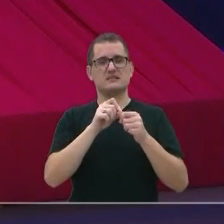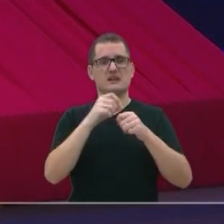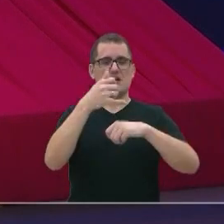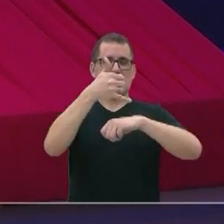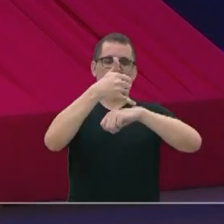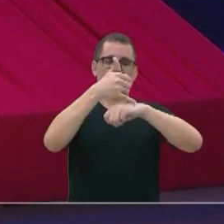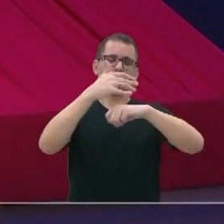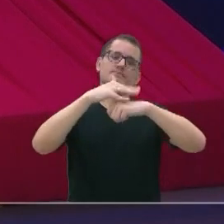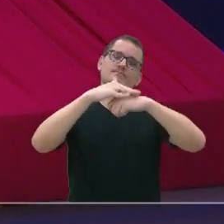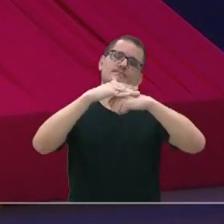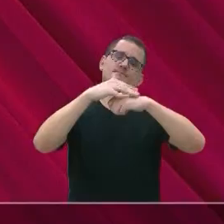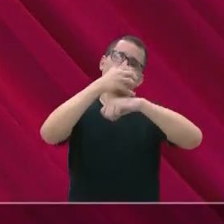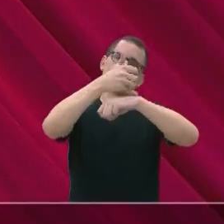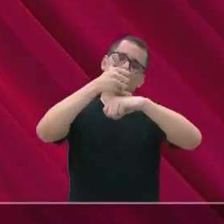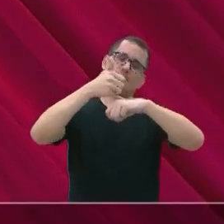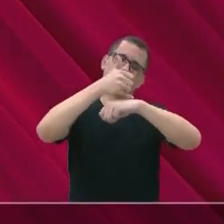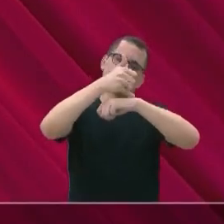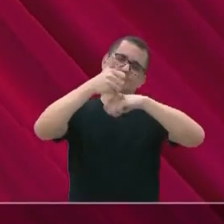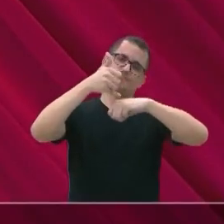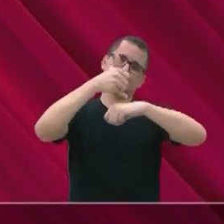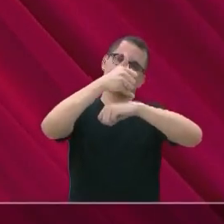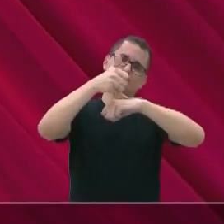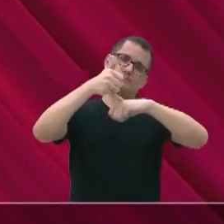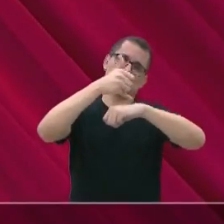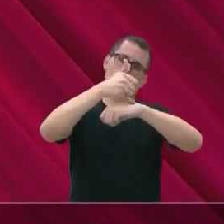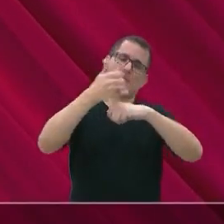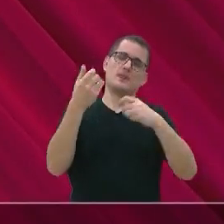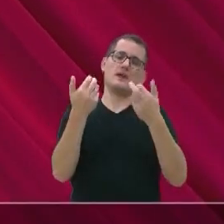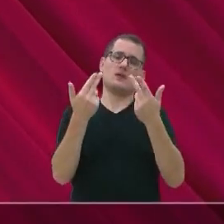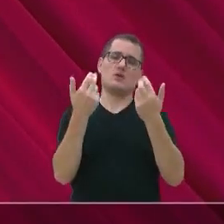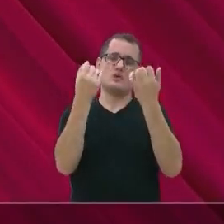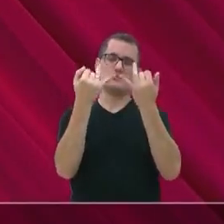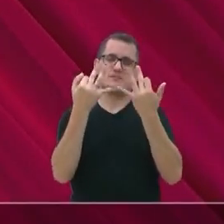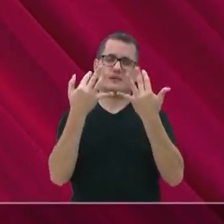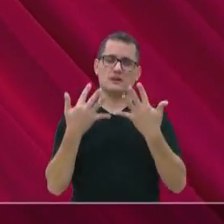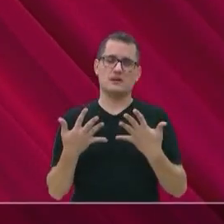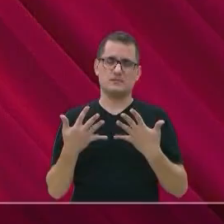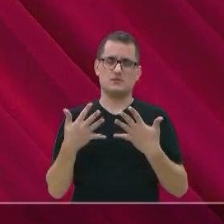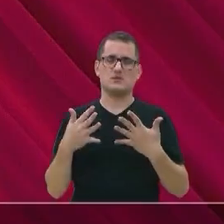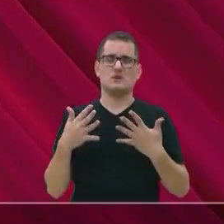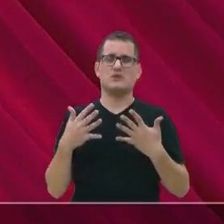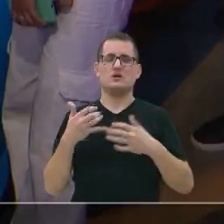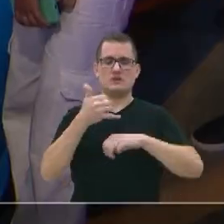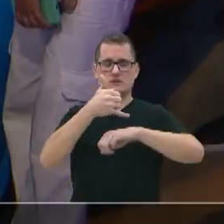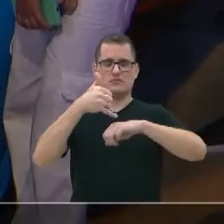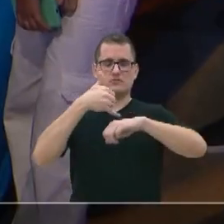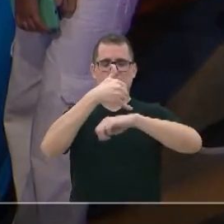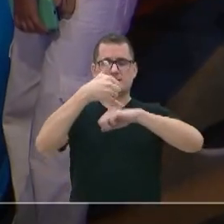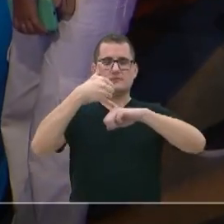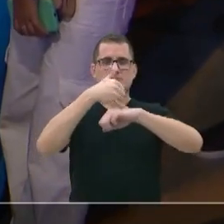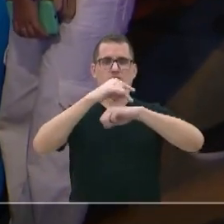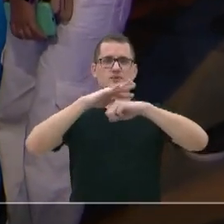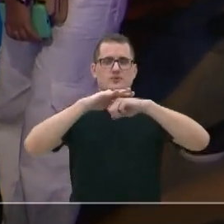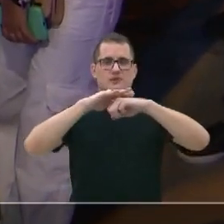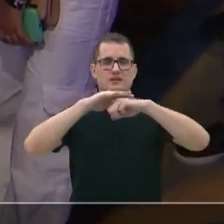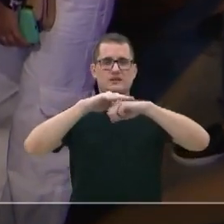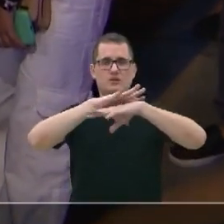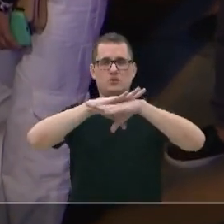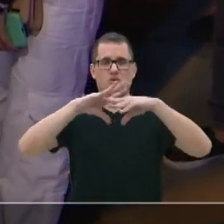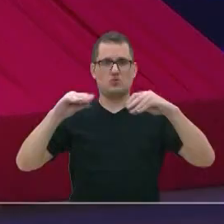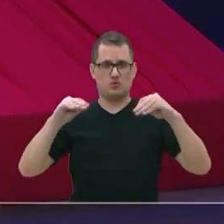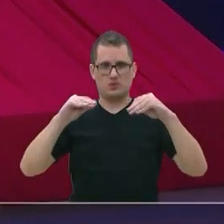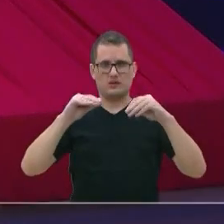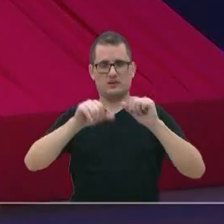já falamos, cura, restaura e liberta. Diga isso: cura, restaura e